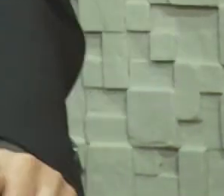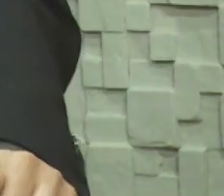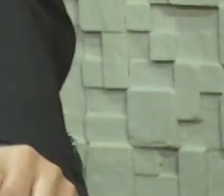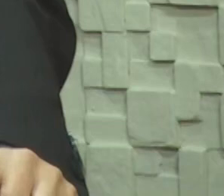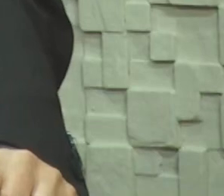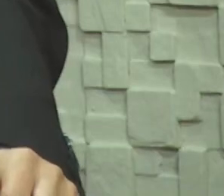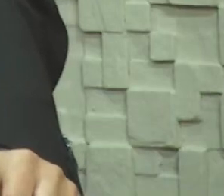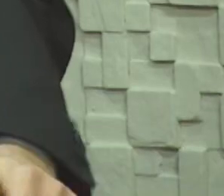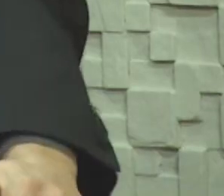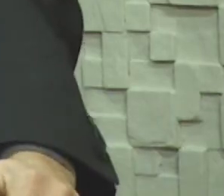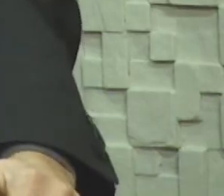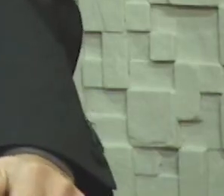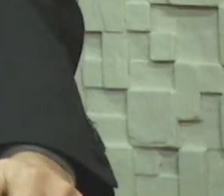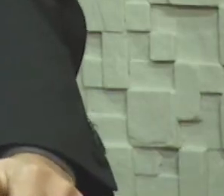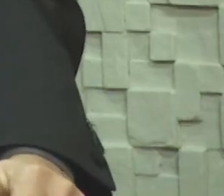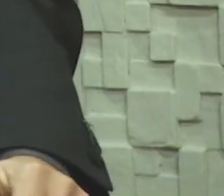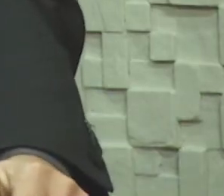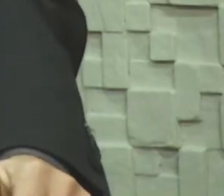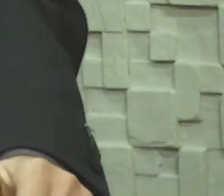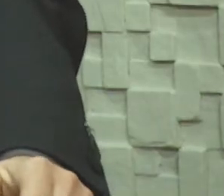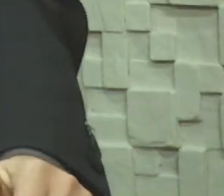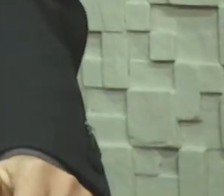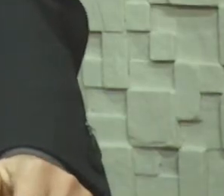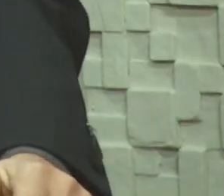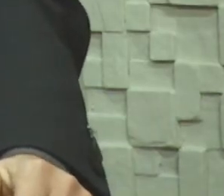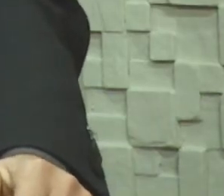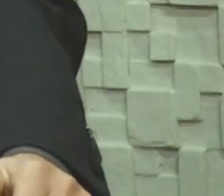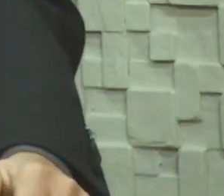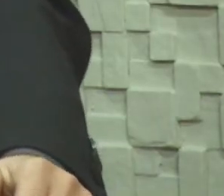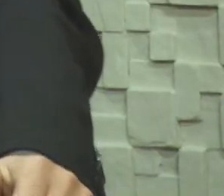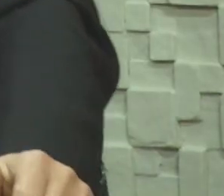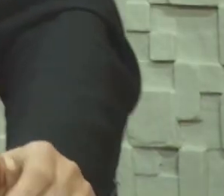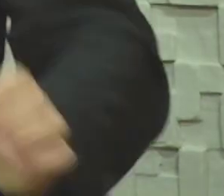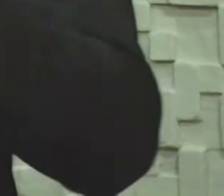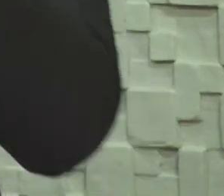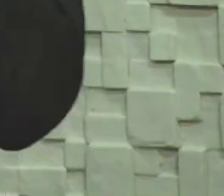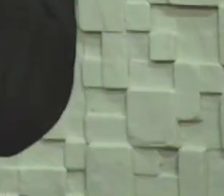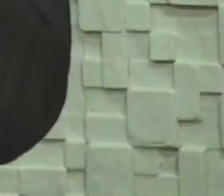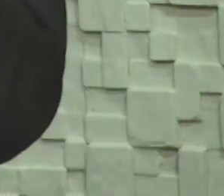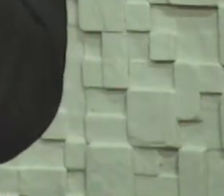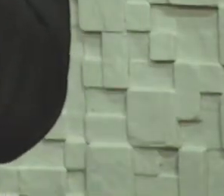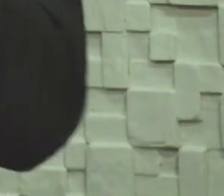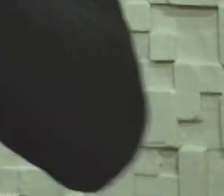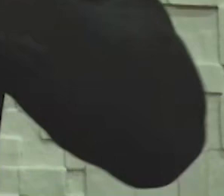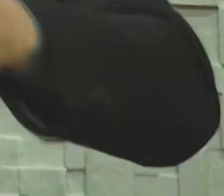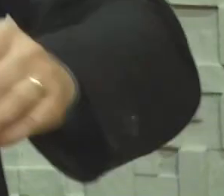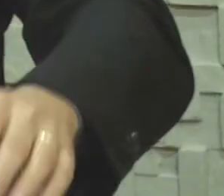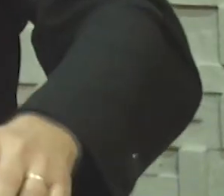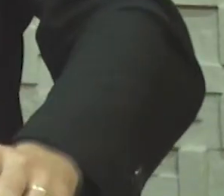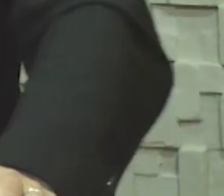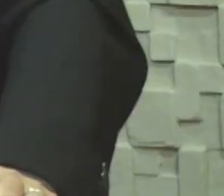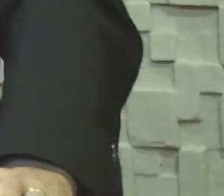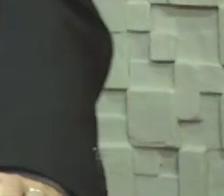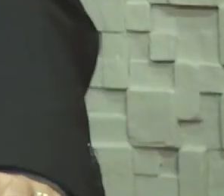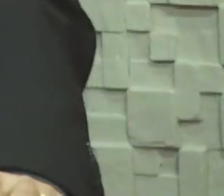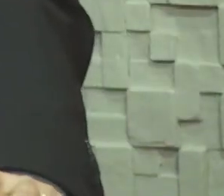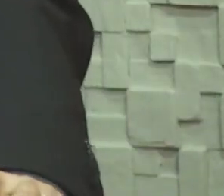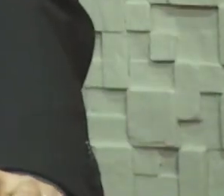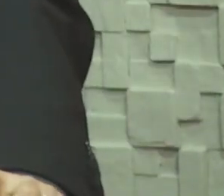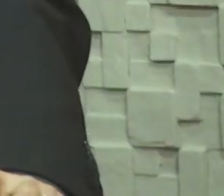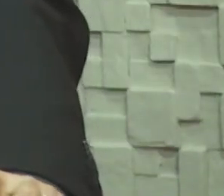aquela rua e ela virou uma paralela da rua José Oscar Salazar então ali não tem sinaleira não tem nada